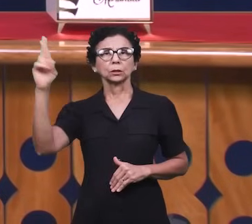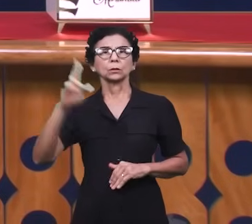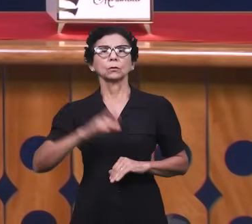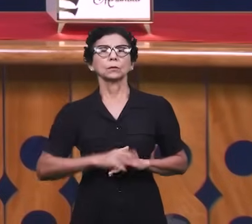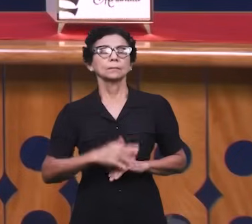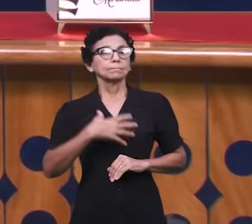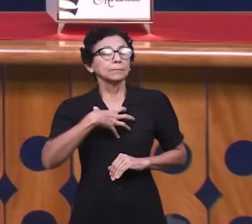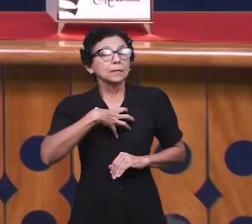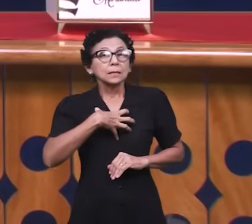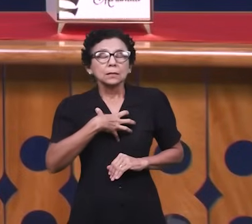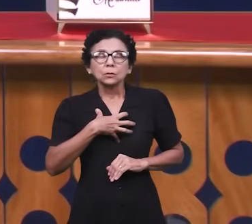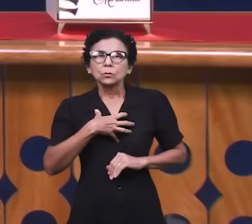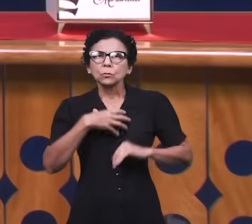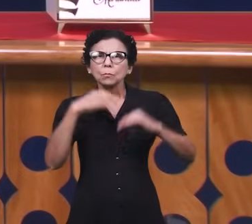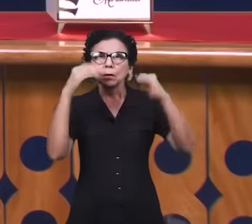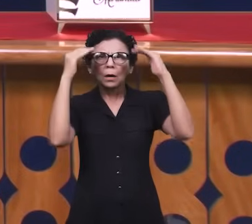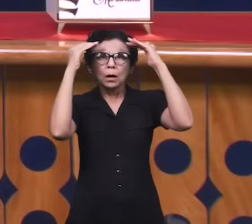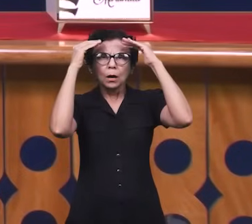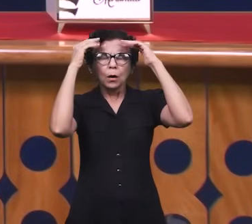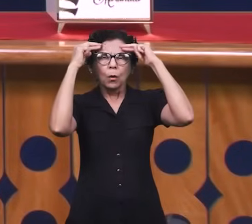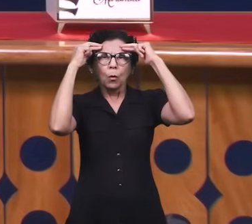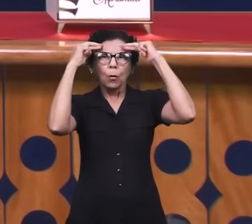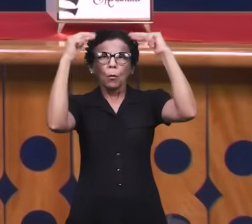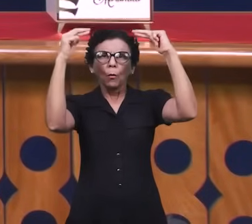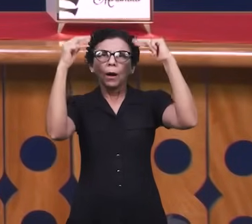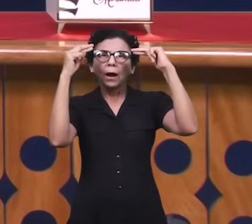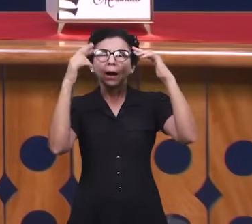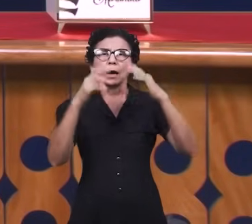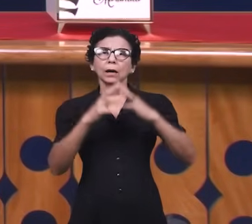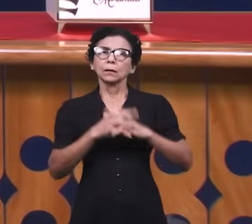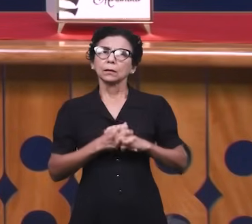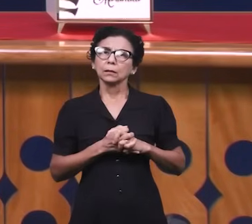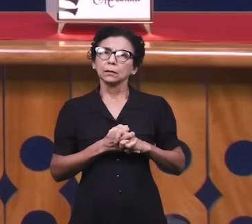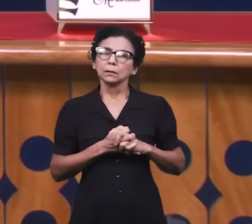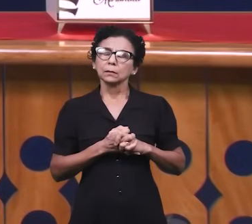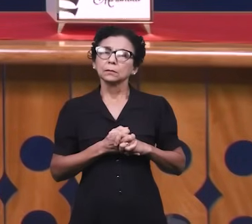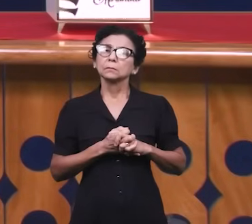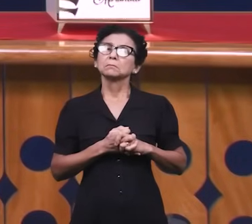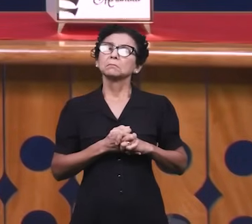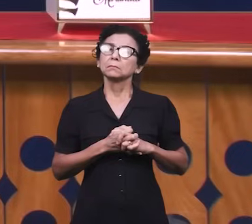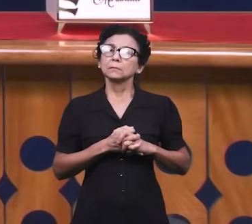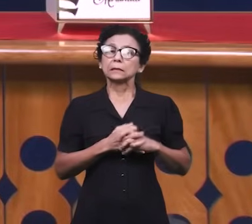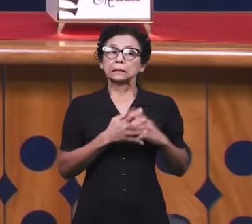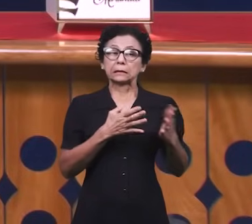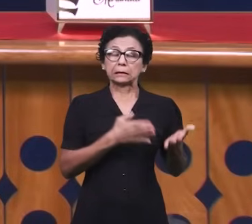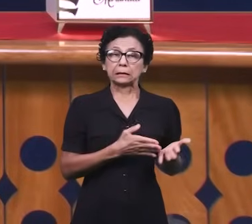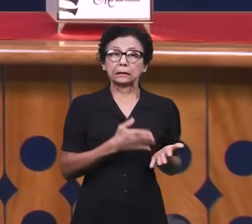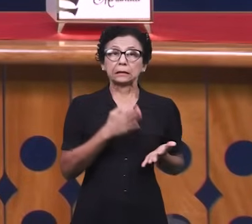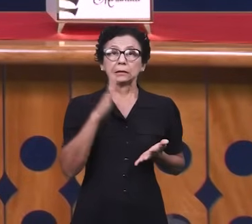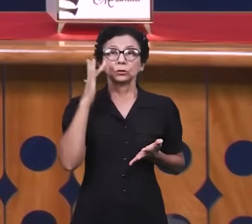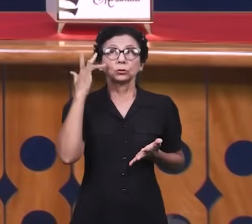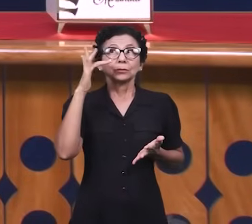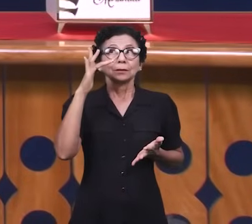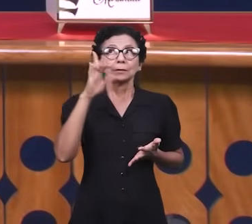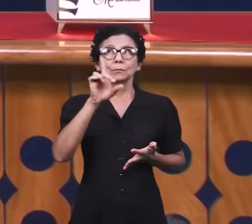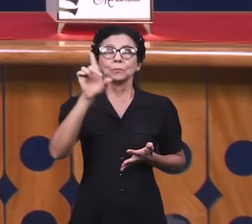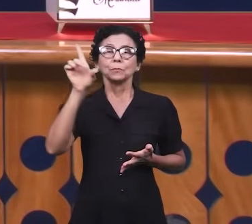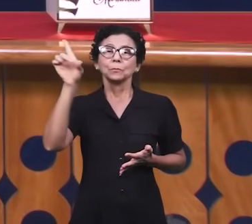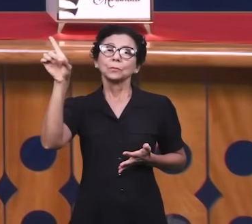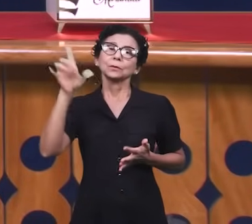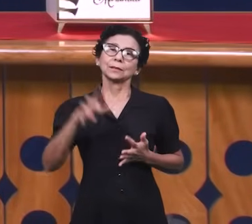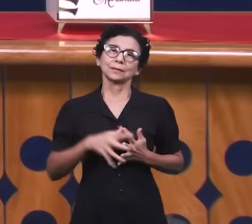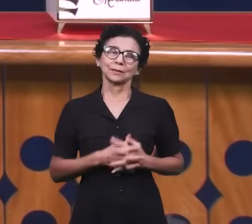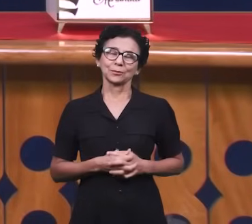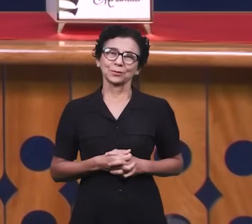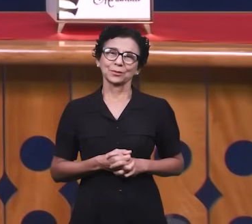sentiu honrado, e também para demonstrar o temor devido ao Senhor e a sua forma